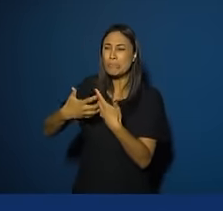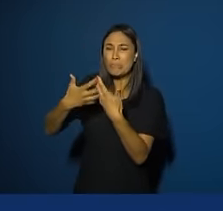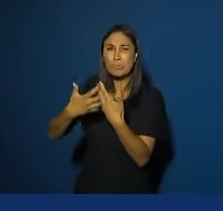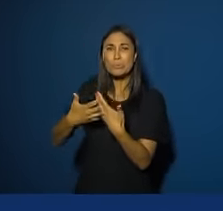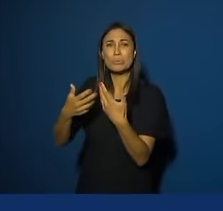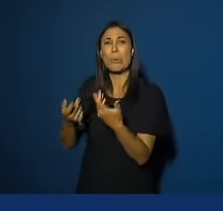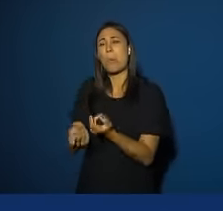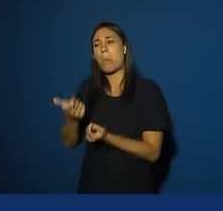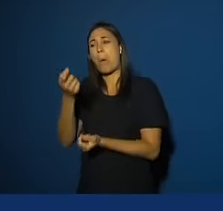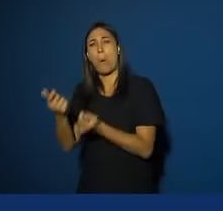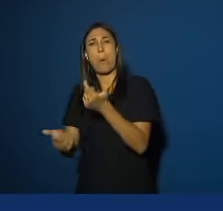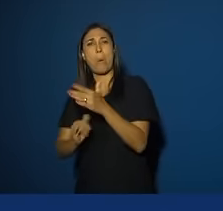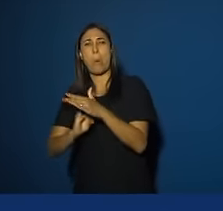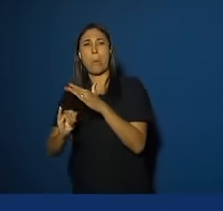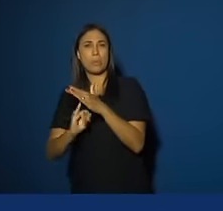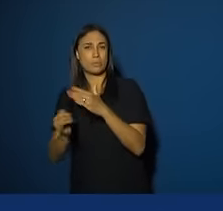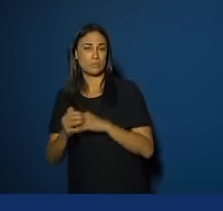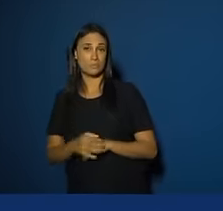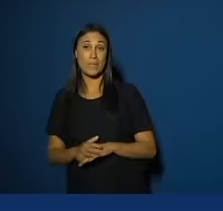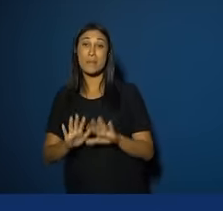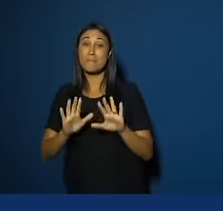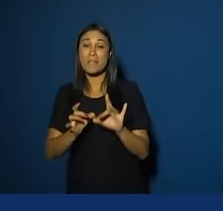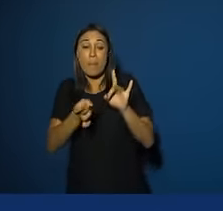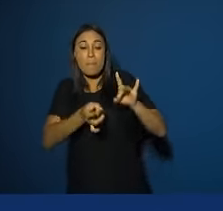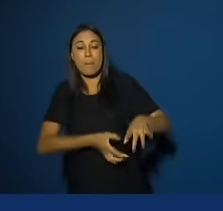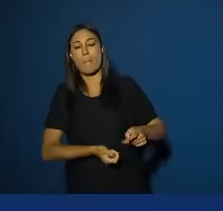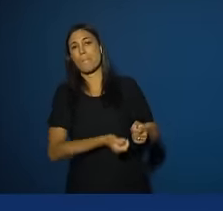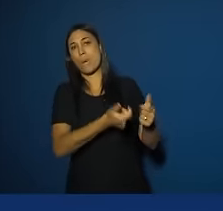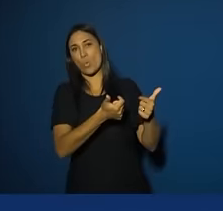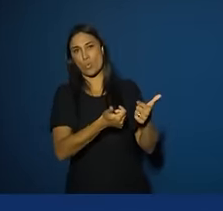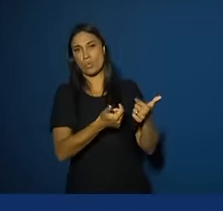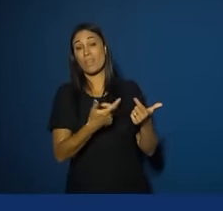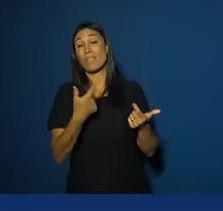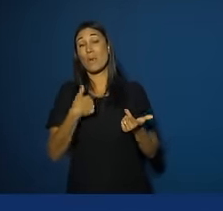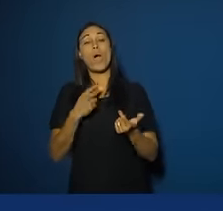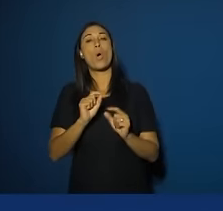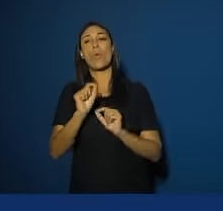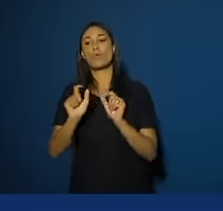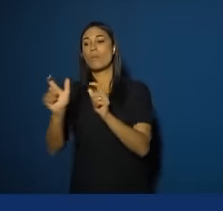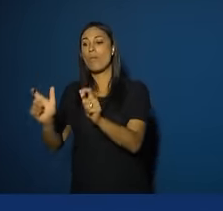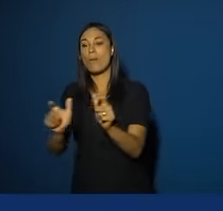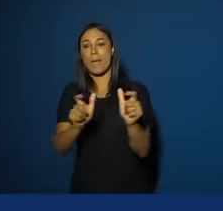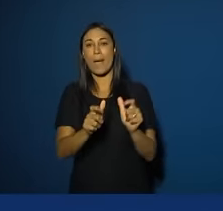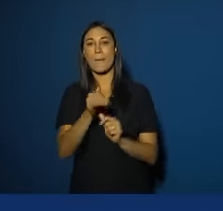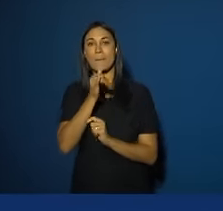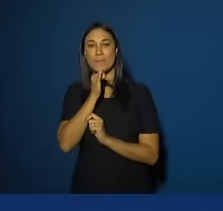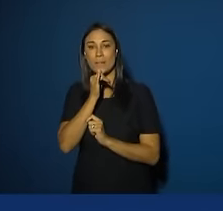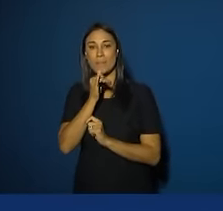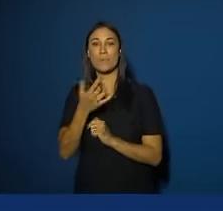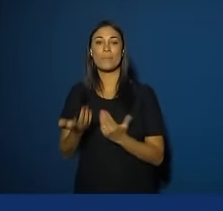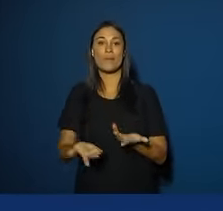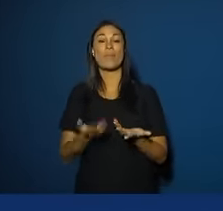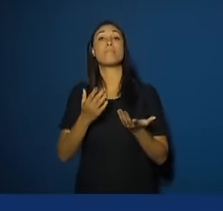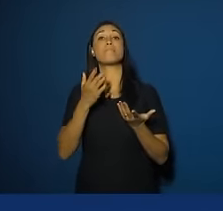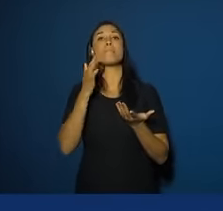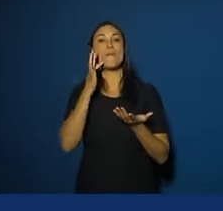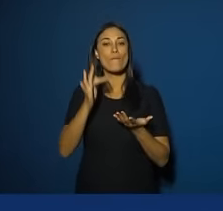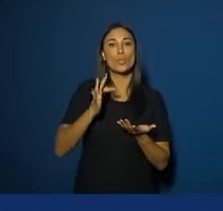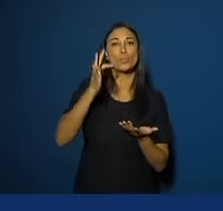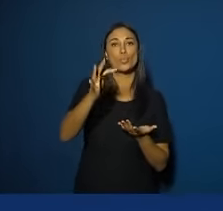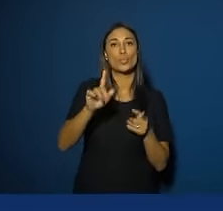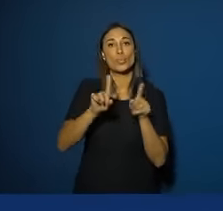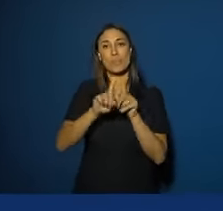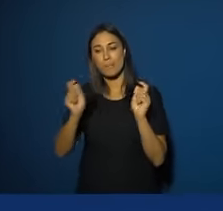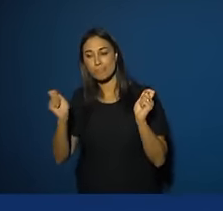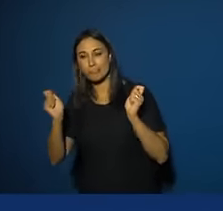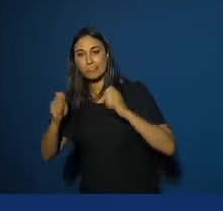institucionalidade não tem Rule of Law sobra pouca gente aonde tem escala Rule of Law previsibilidade e